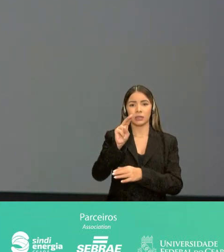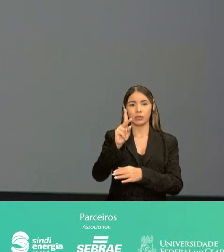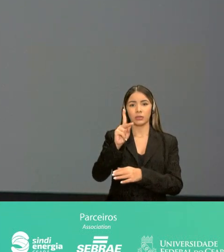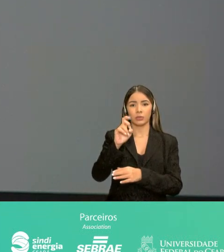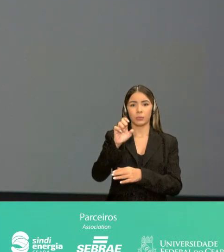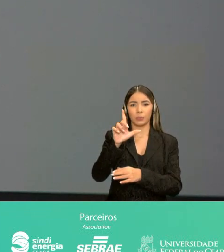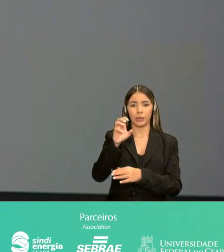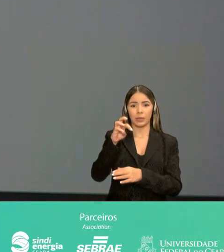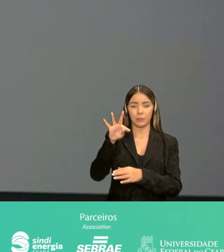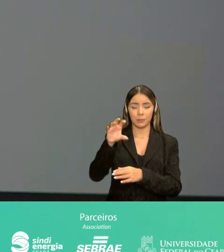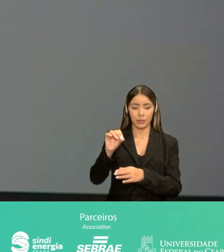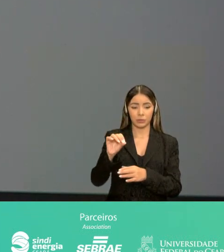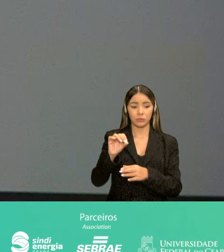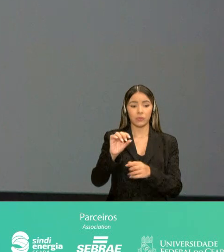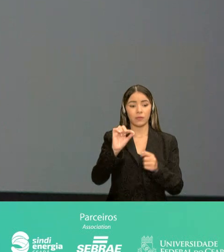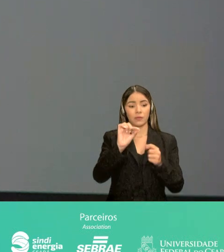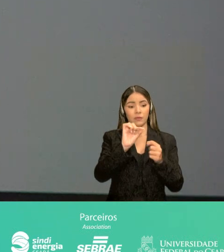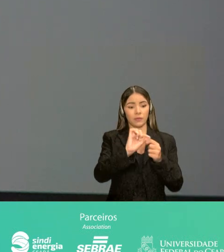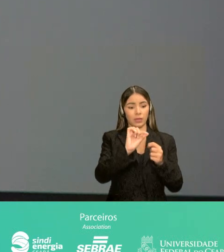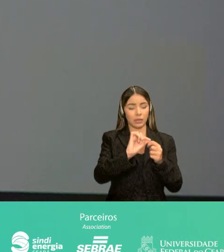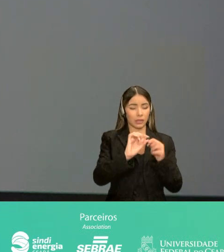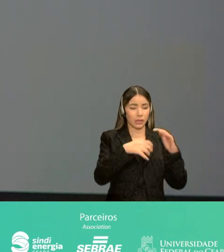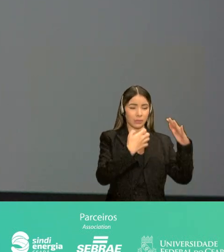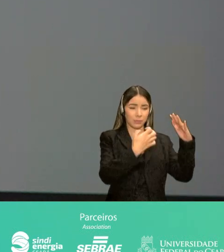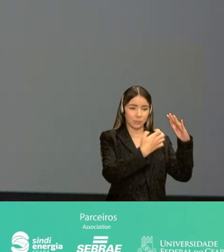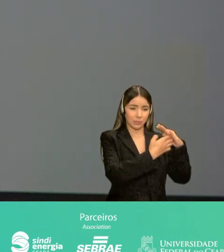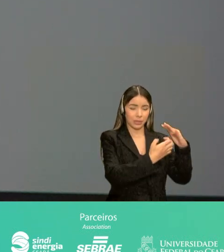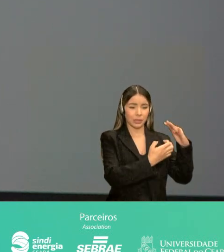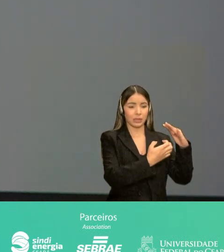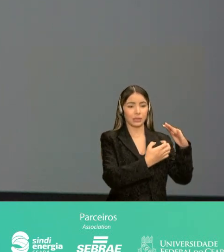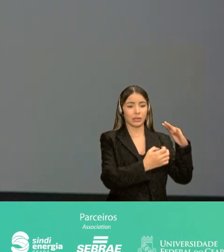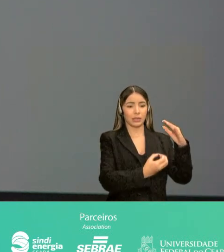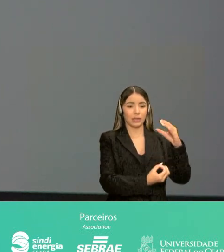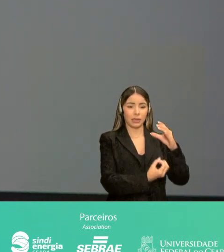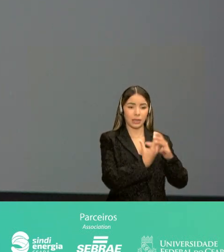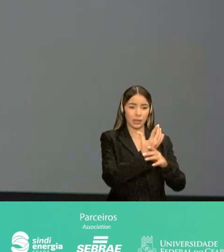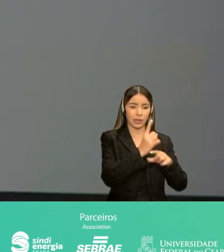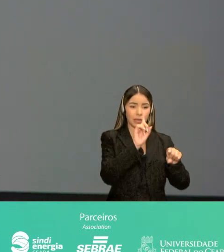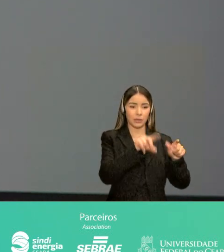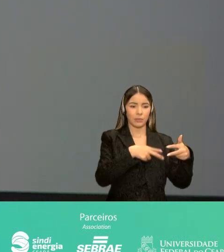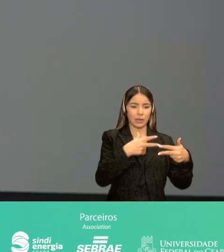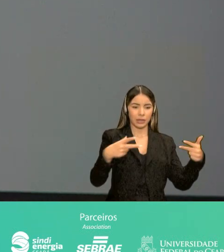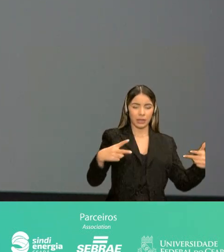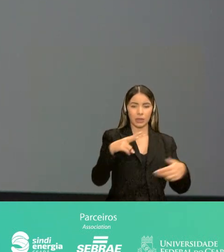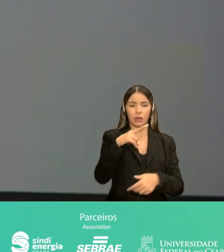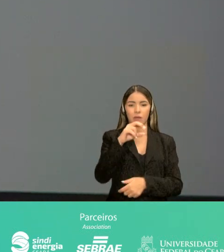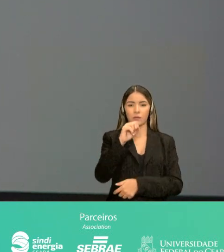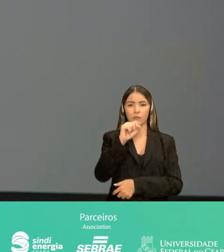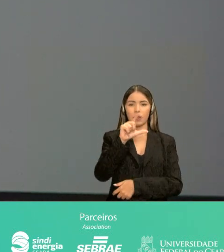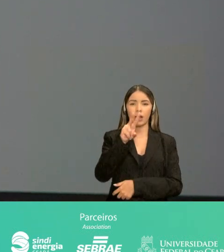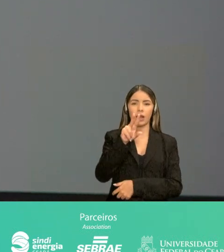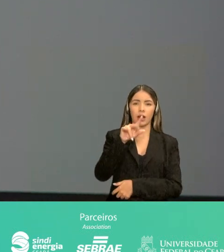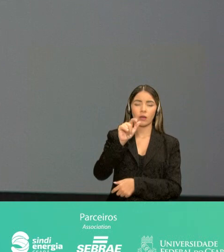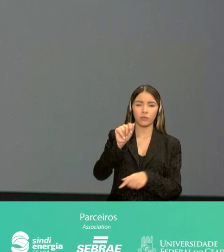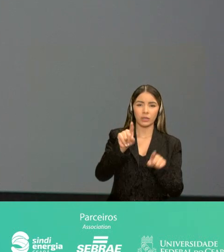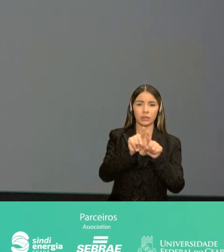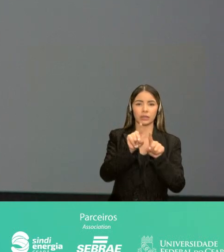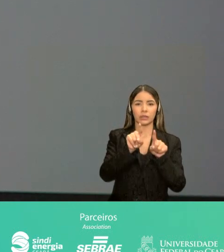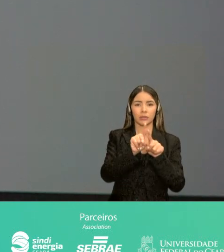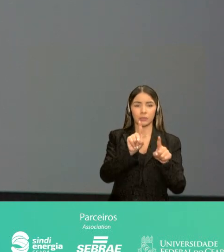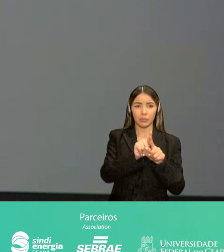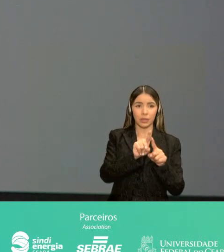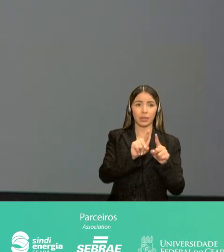manufacturers of equipamentos e components, componentes, né? valves, Válvulas, pipes, tubulações, service providers in empresas de general, so prestação de deployment